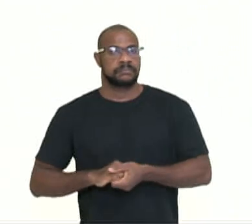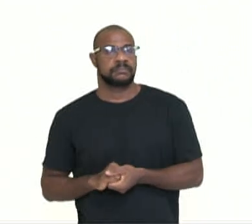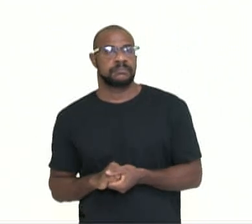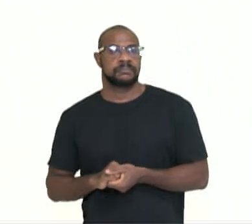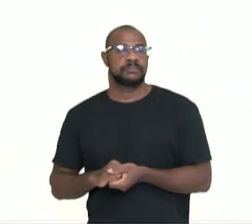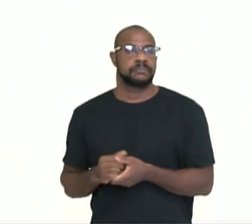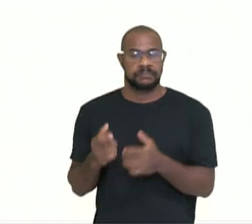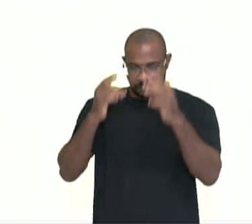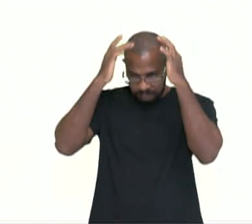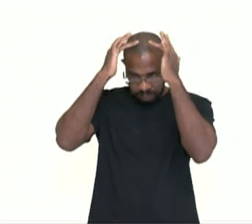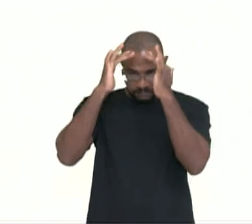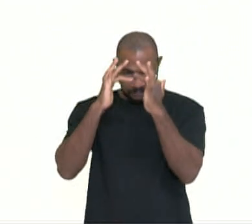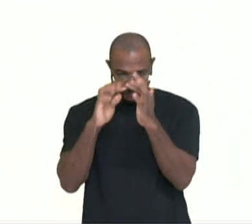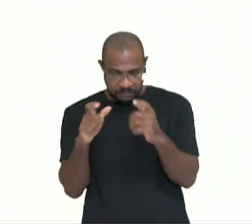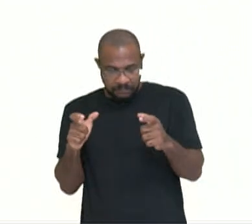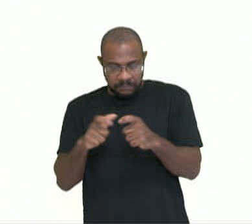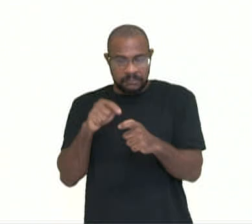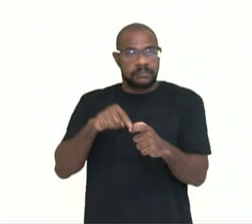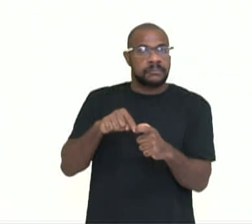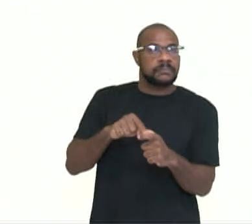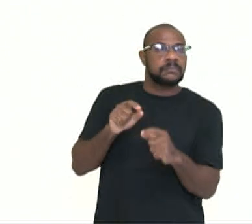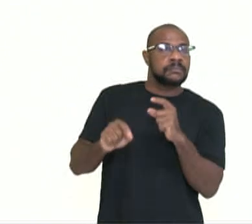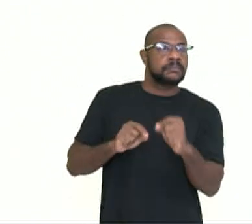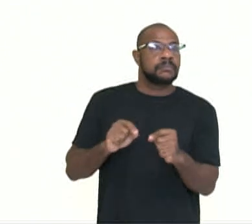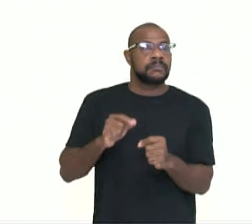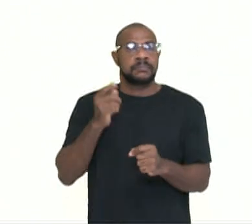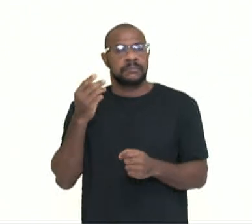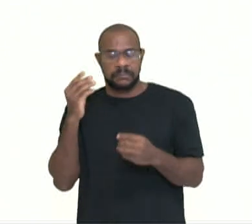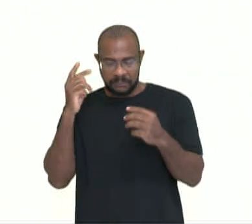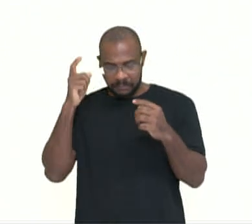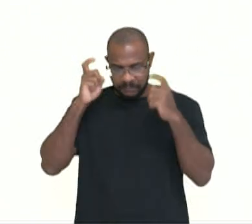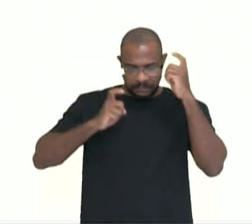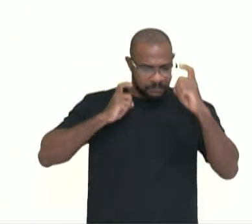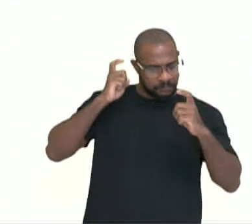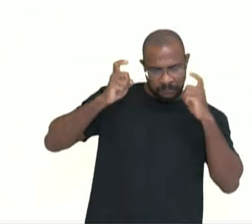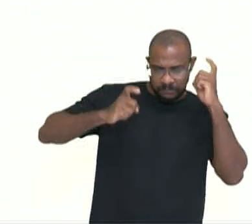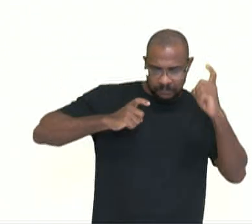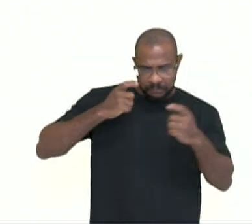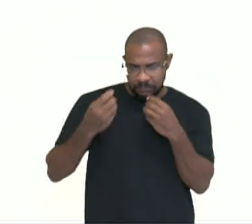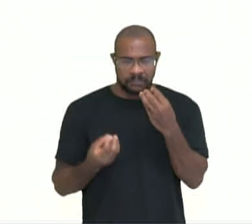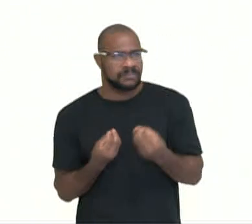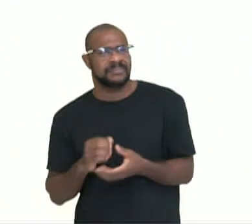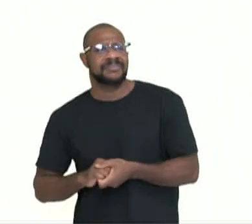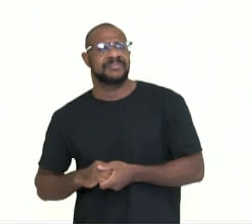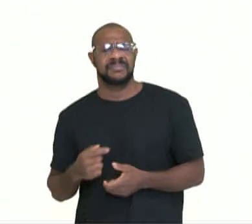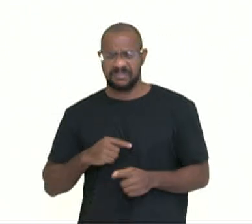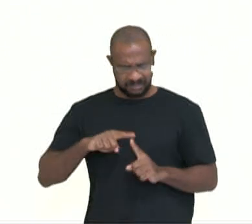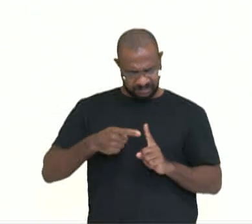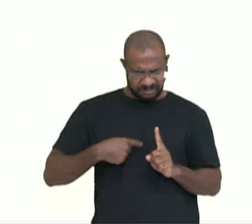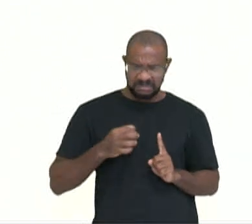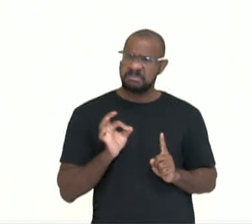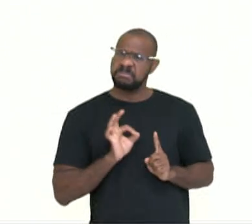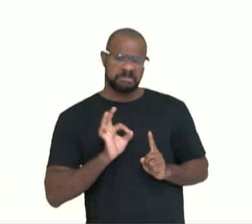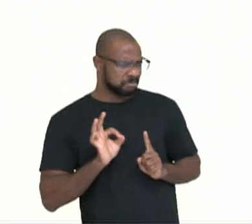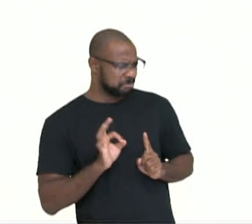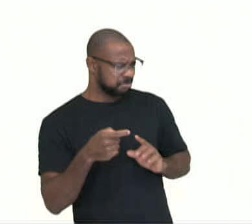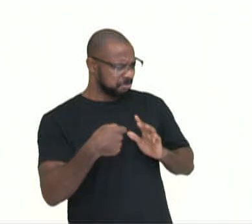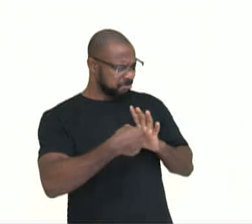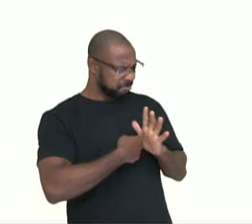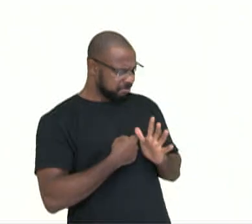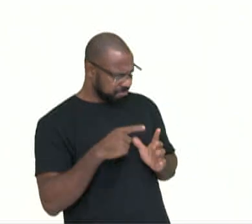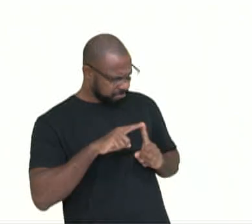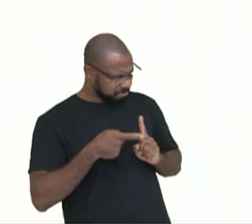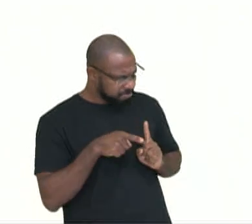foi algo que causou um alarde muito grande no país, as pessoas ficaram preocupadas. Mas daí as pessoas perguntavam, né? Não tô grávida, né? Não, ou,